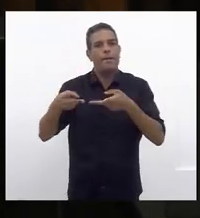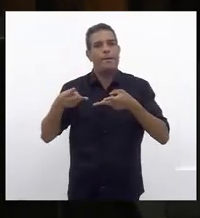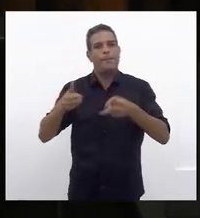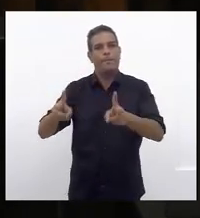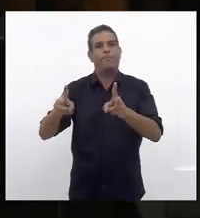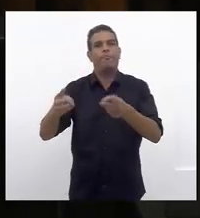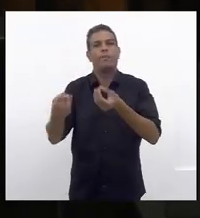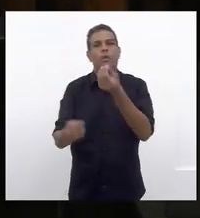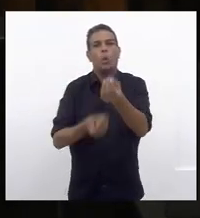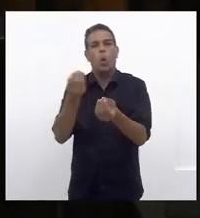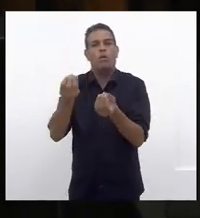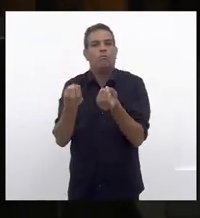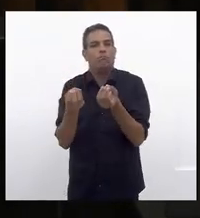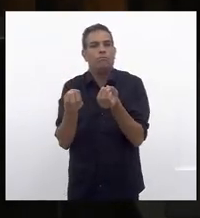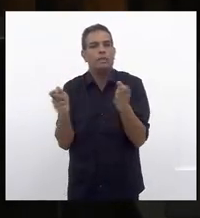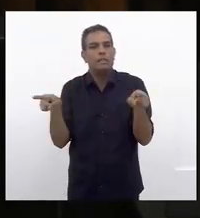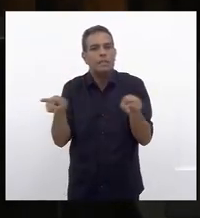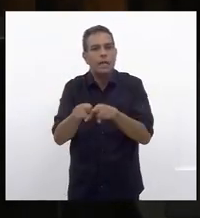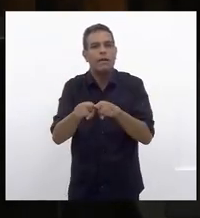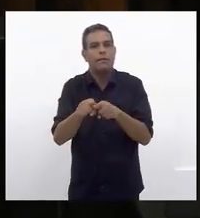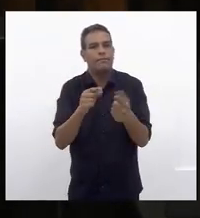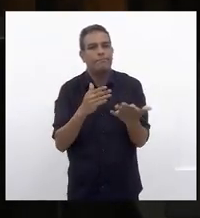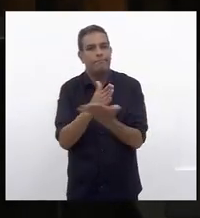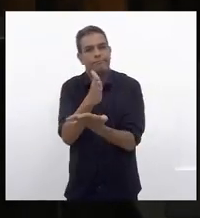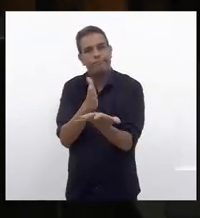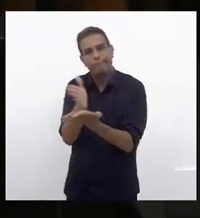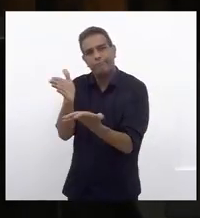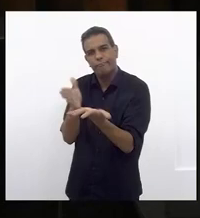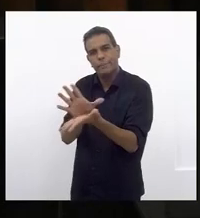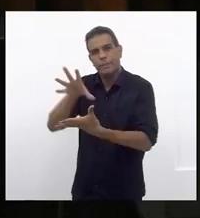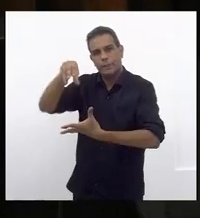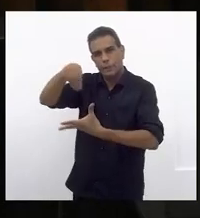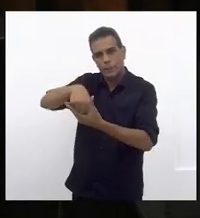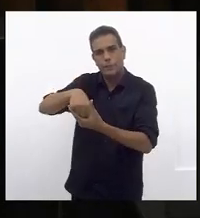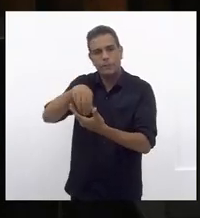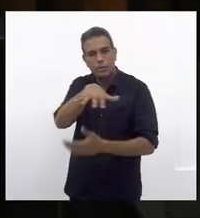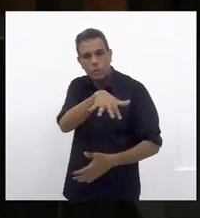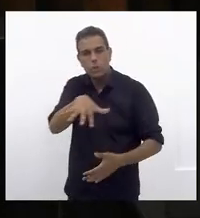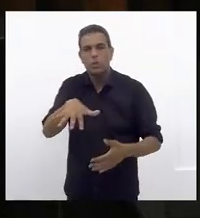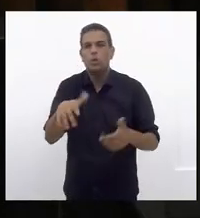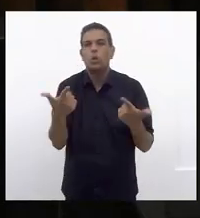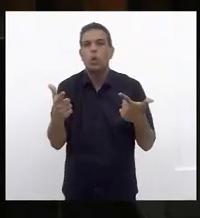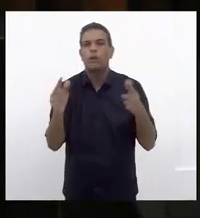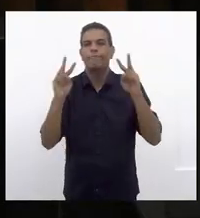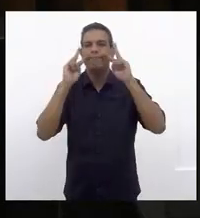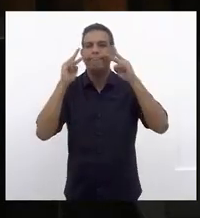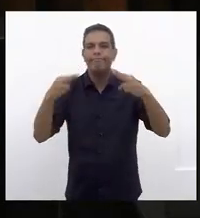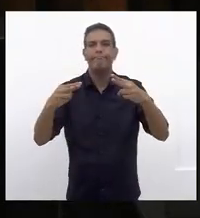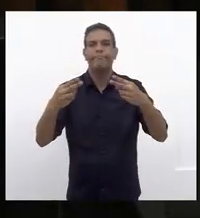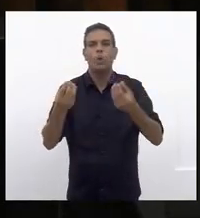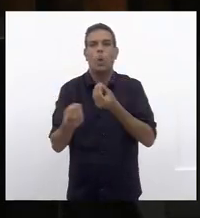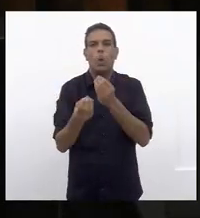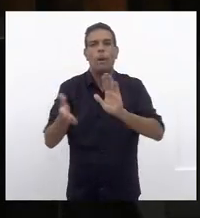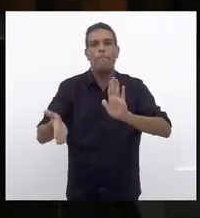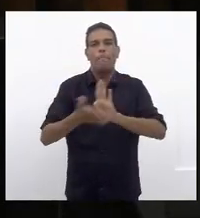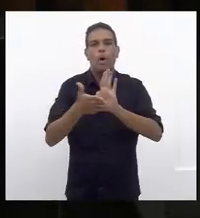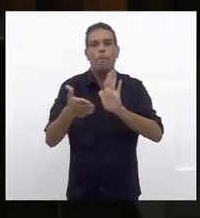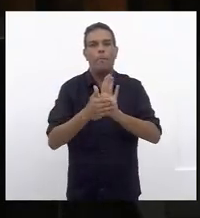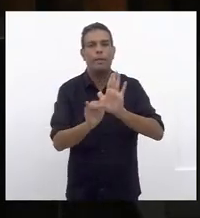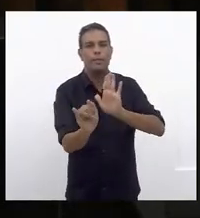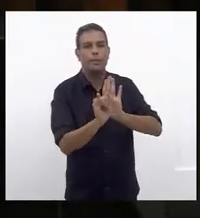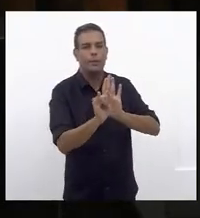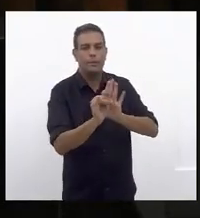a ser arrecadada pela concessionária, quando esta não era a previsão do edital.